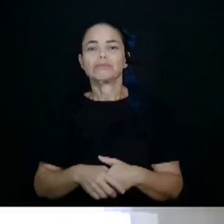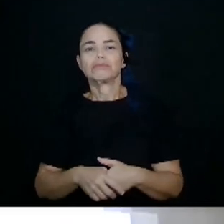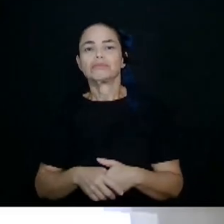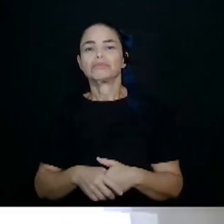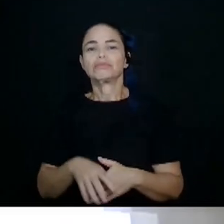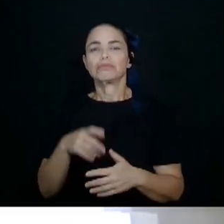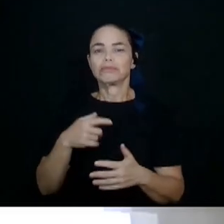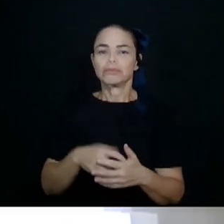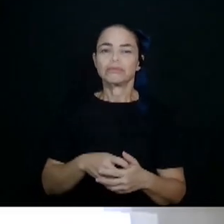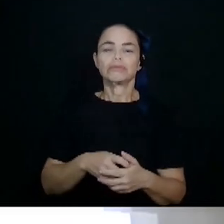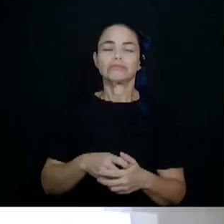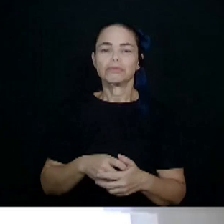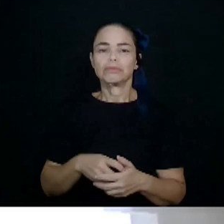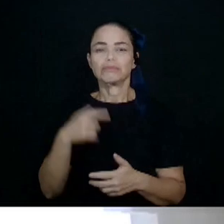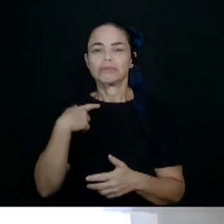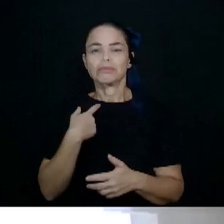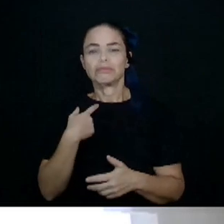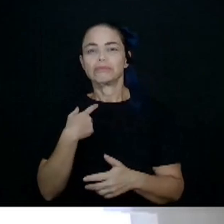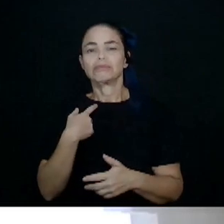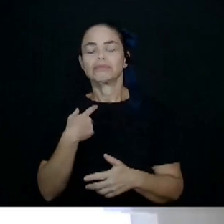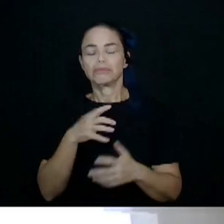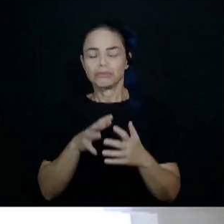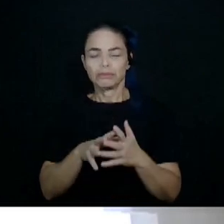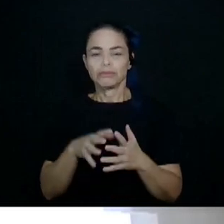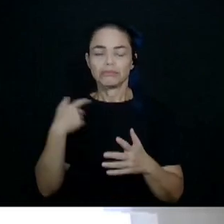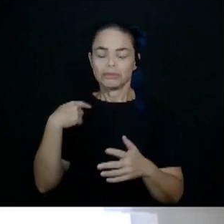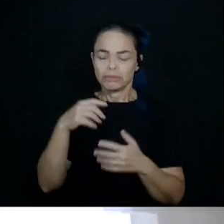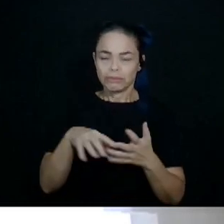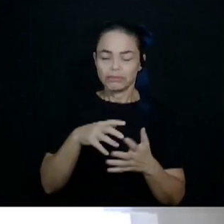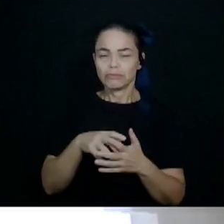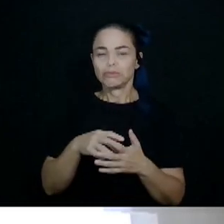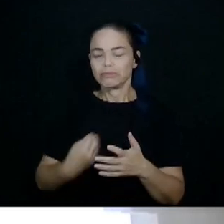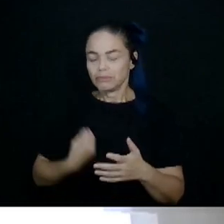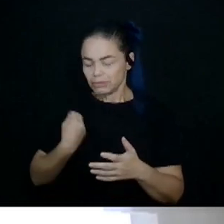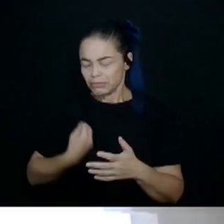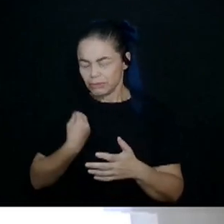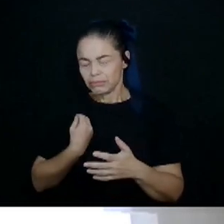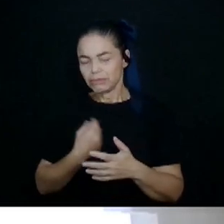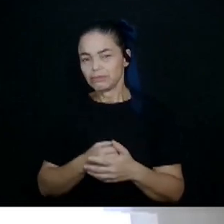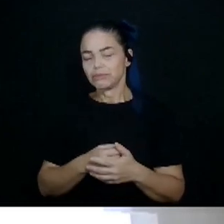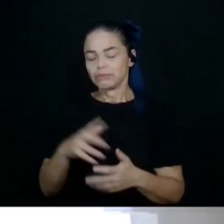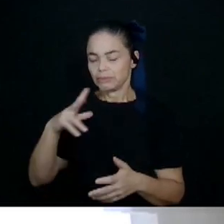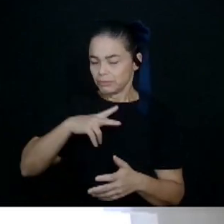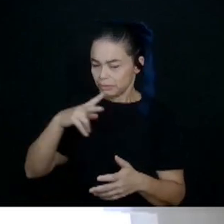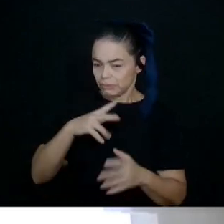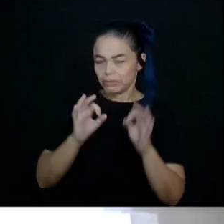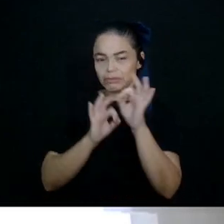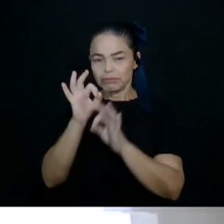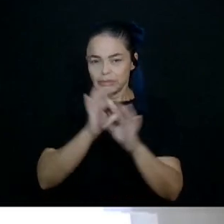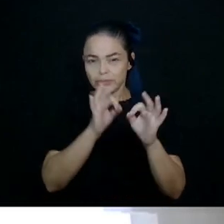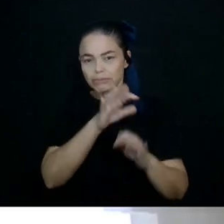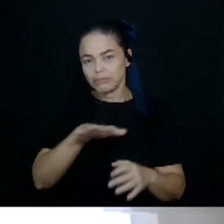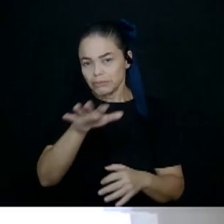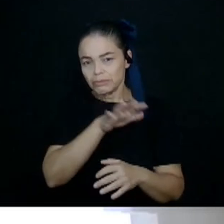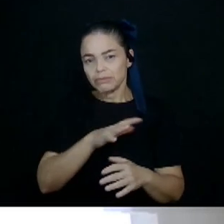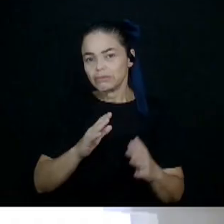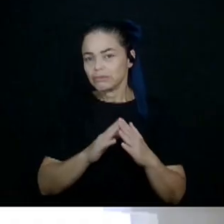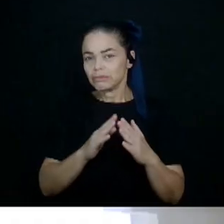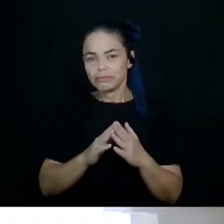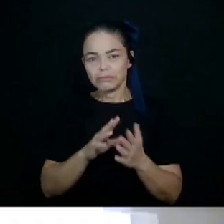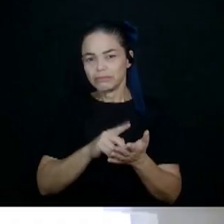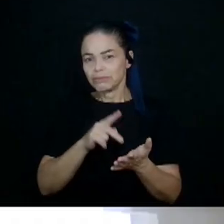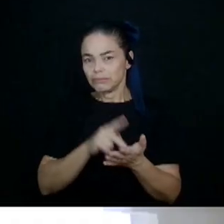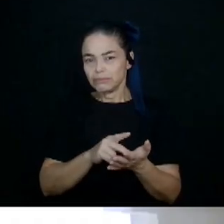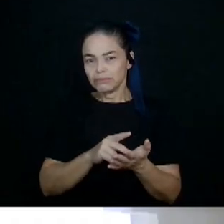Ele falha em funções executivas, né? E a vida pessoal, a organização do ambiente onde ele mora, às vezes realmente é muito,